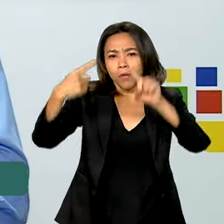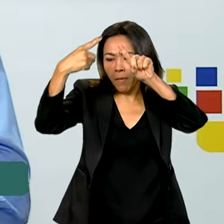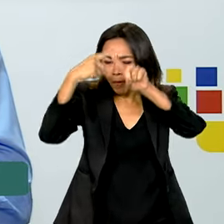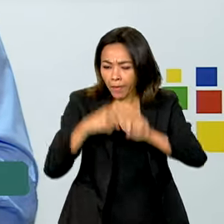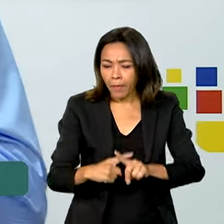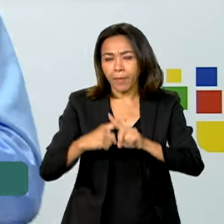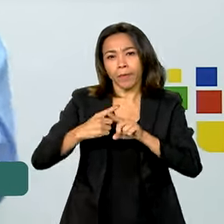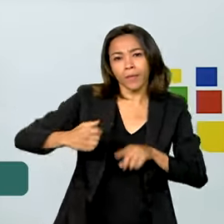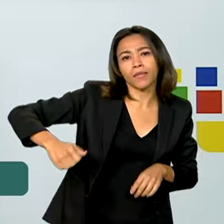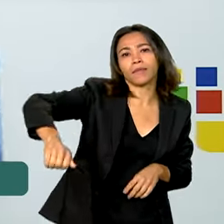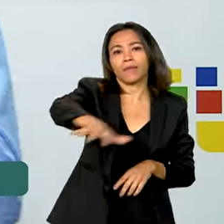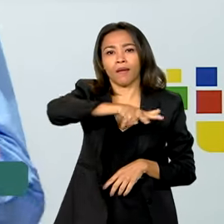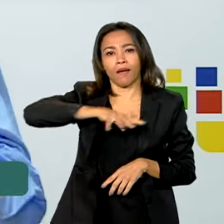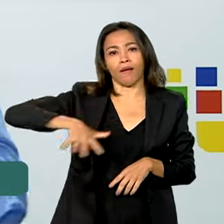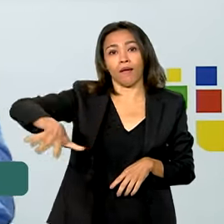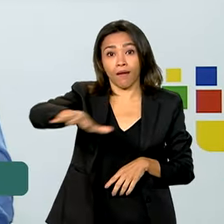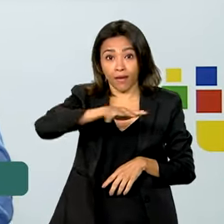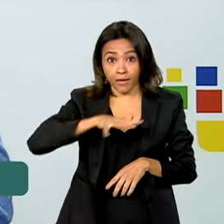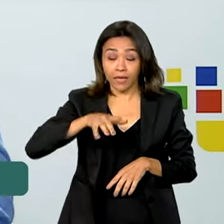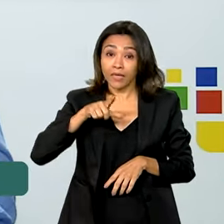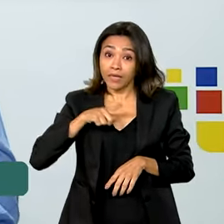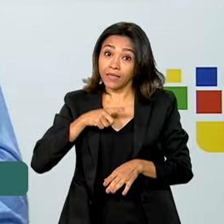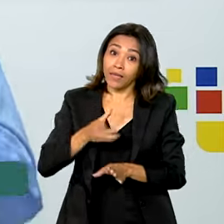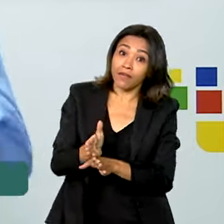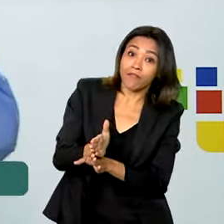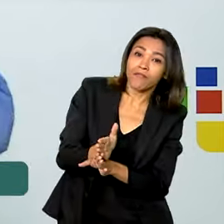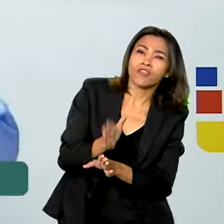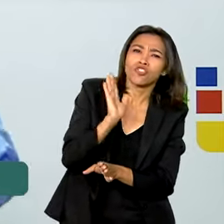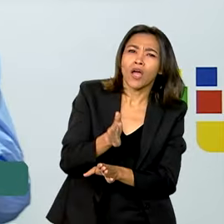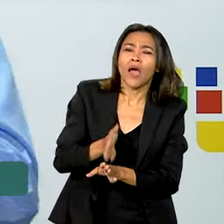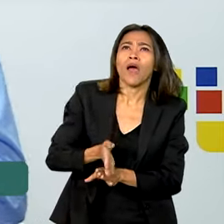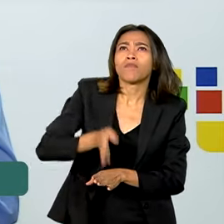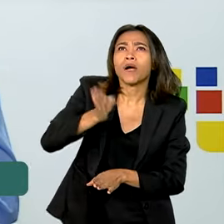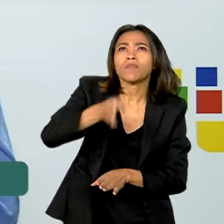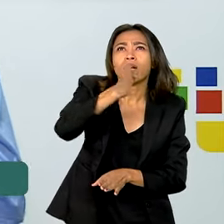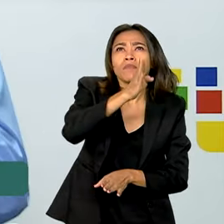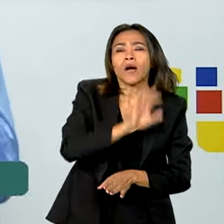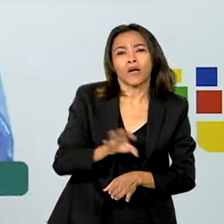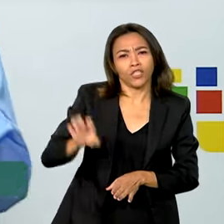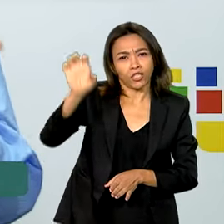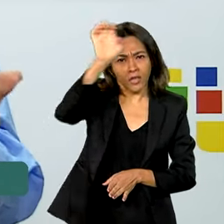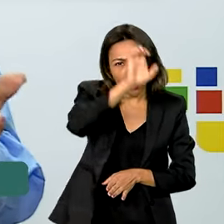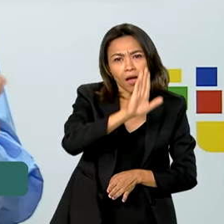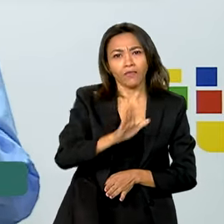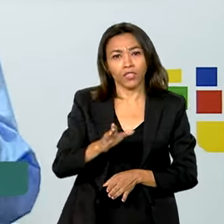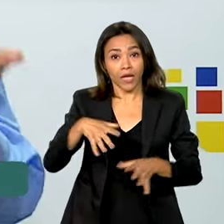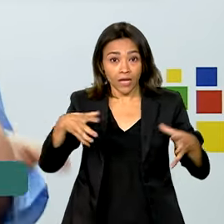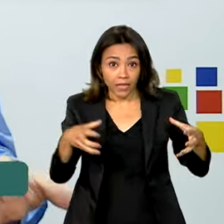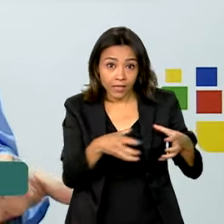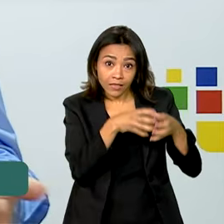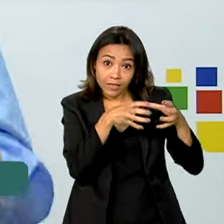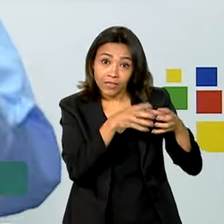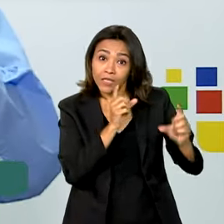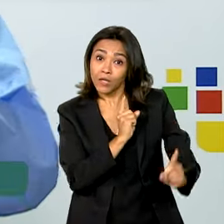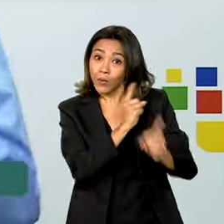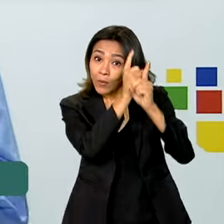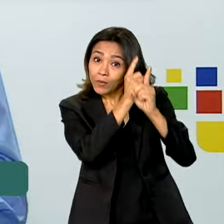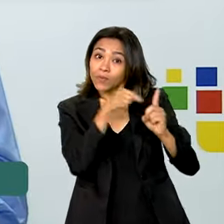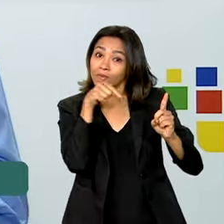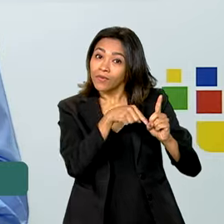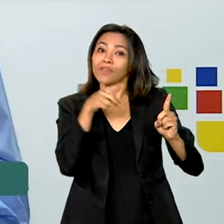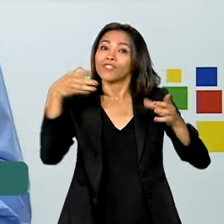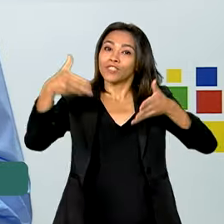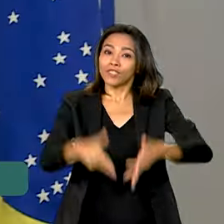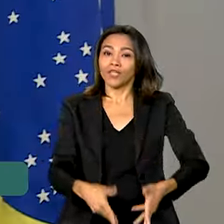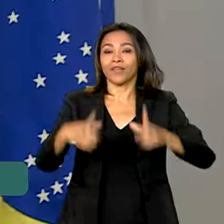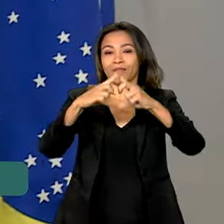do setor. E após passar por vários estados, o evento que promove o novo Brasil Mais Produtivo chega